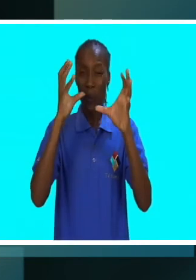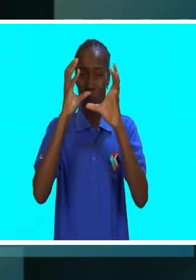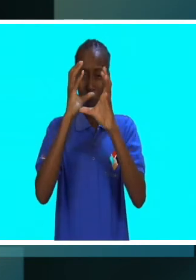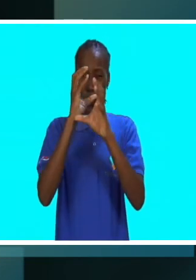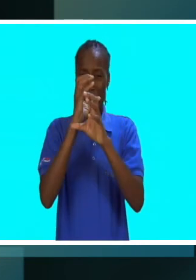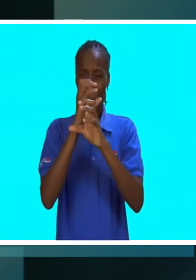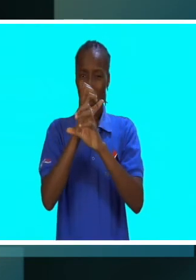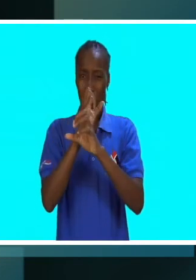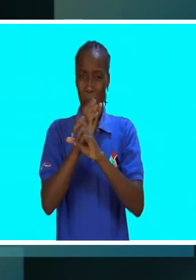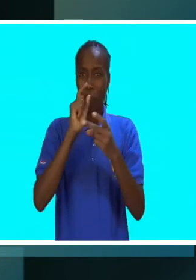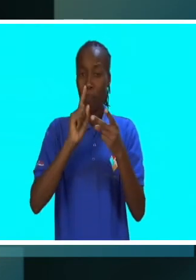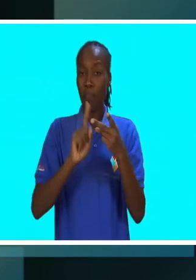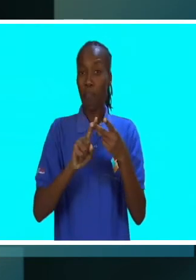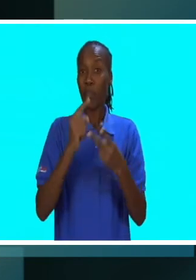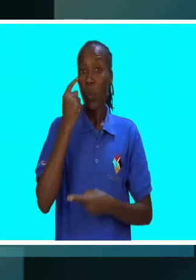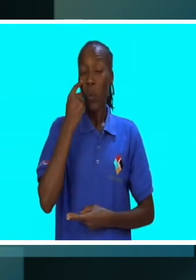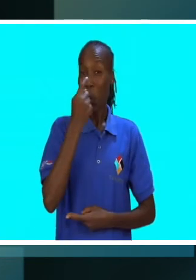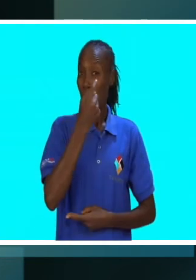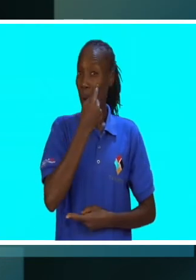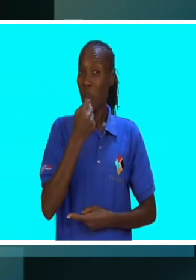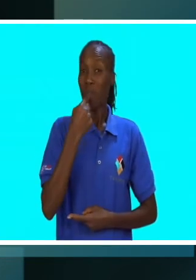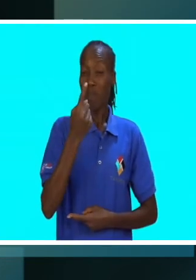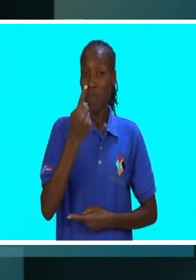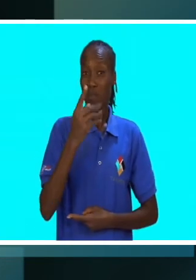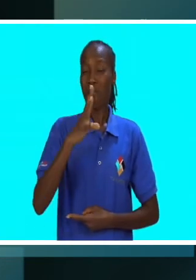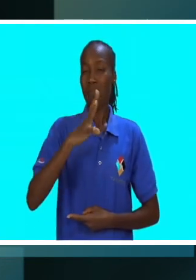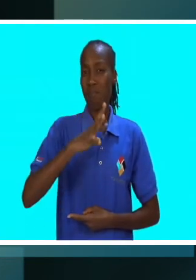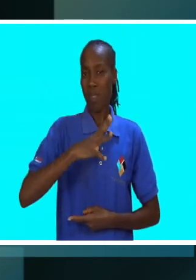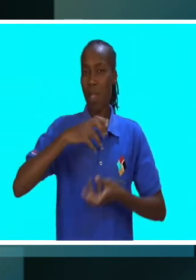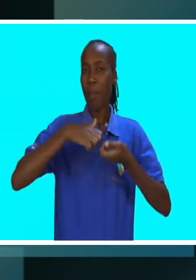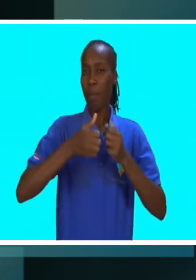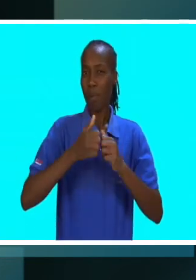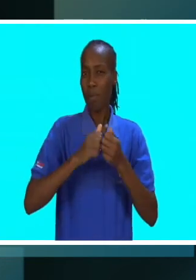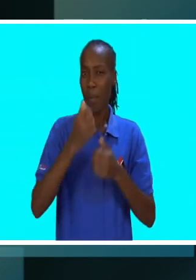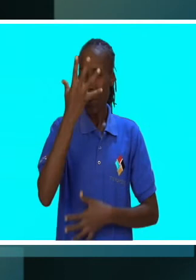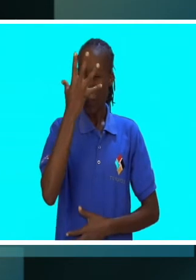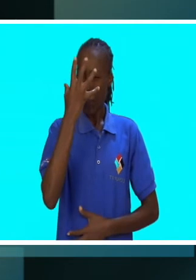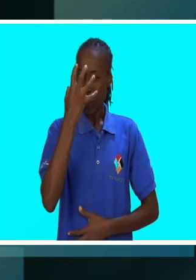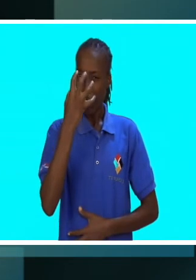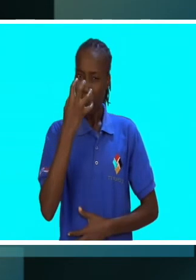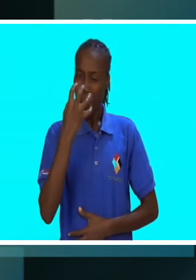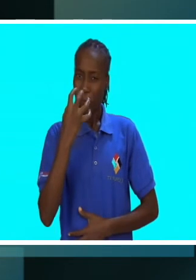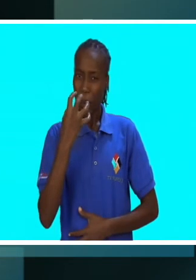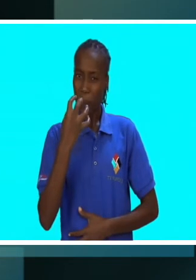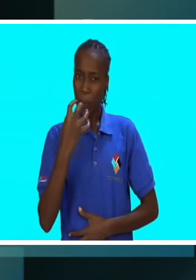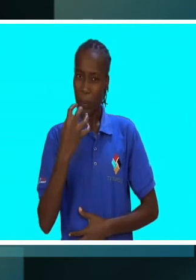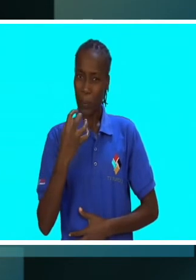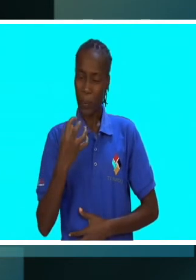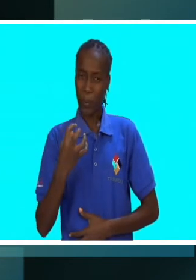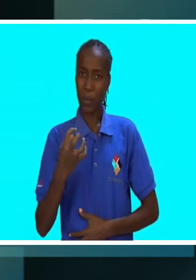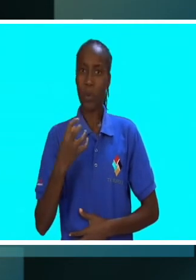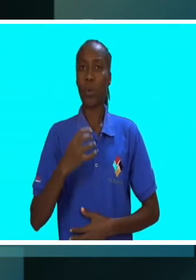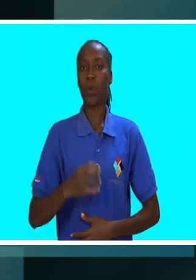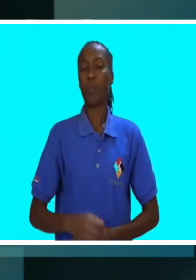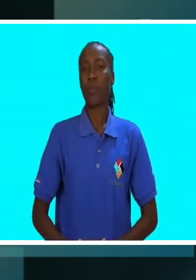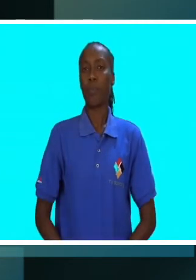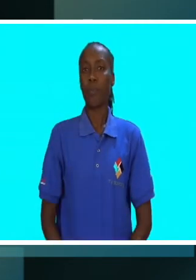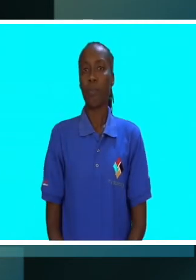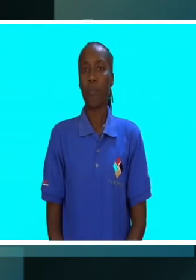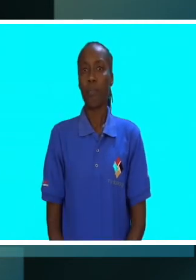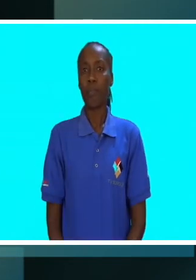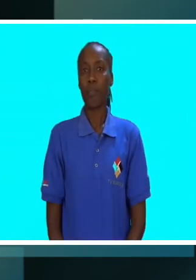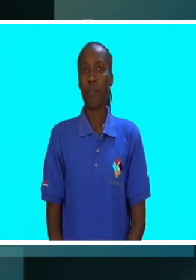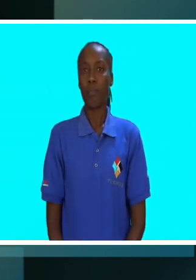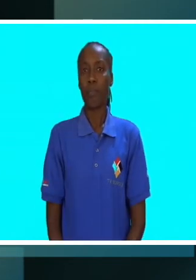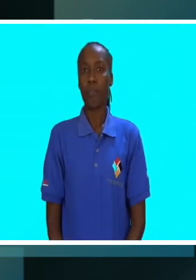baixa de visão. Alguns são mais específicos que vêm com uma mancha negra, mas essencialmente é a diminuição